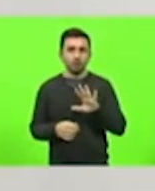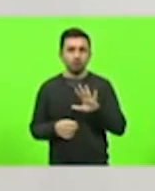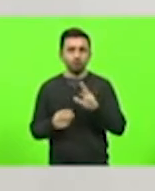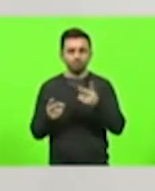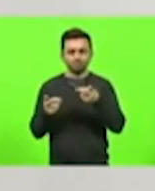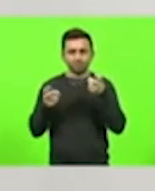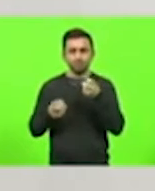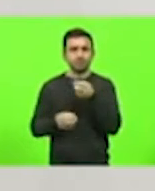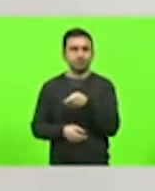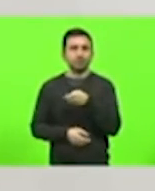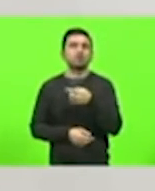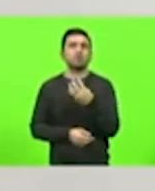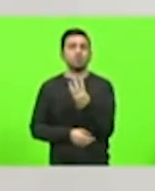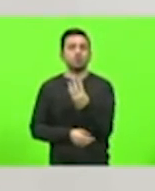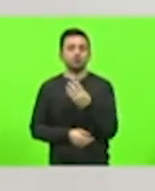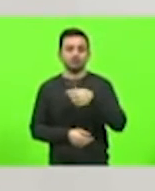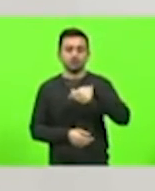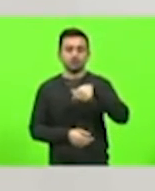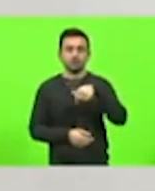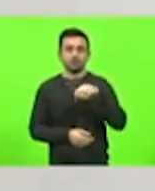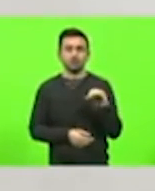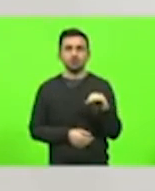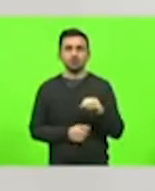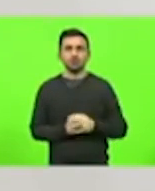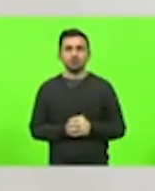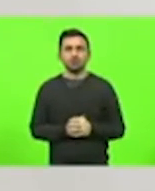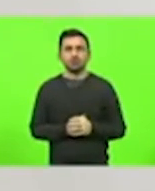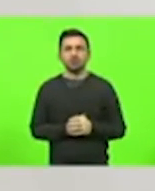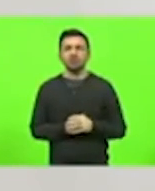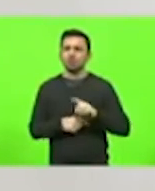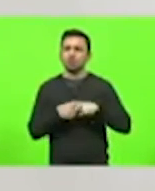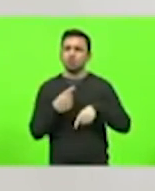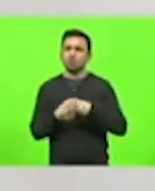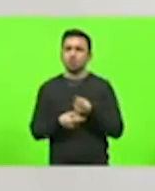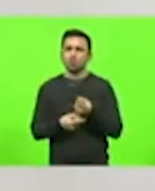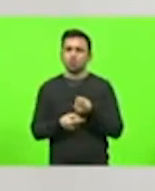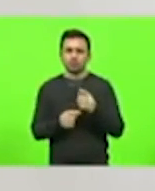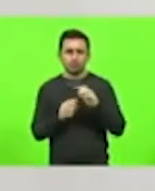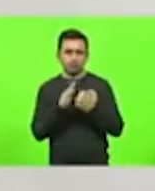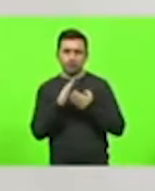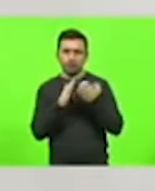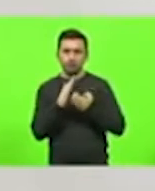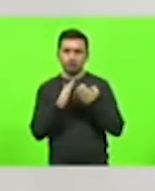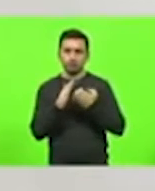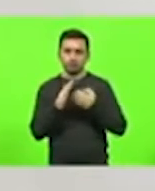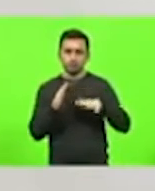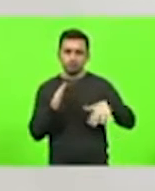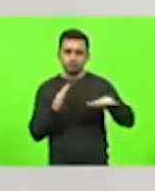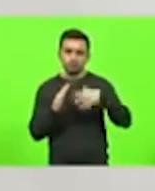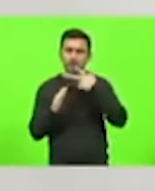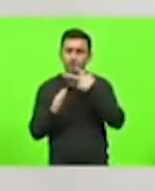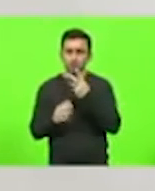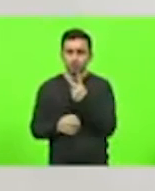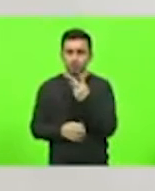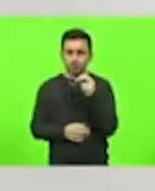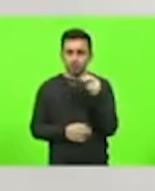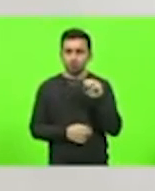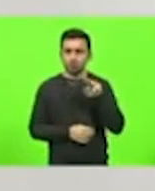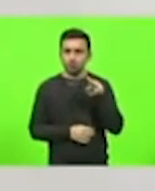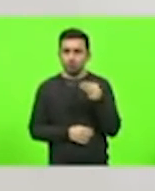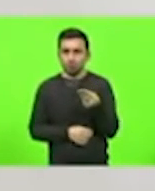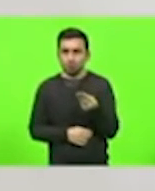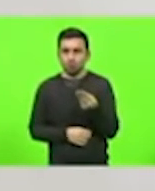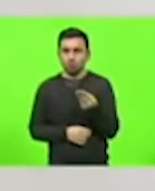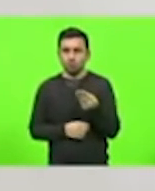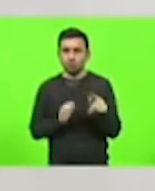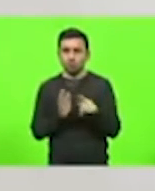470 e depois de estudo feito com as empresas que disseram que se colocar os 200 milhões no